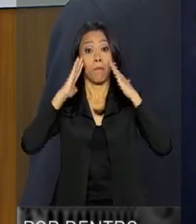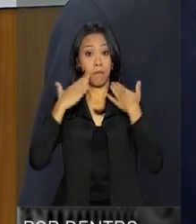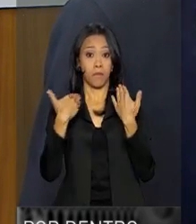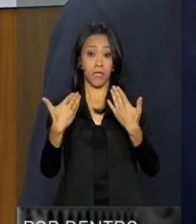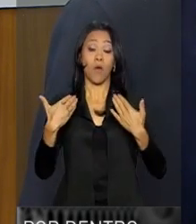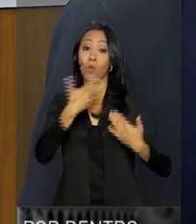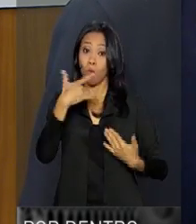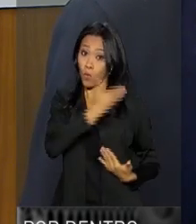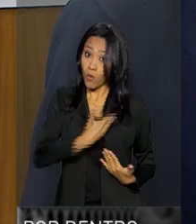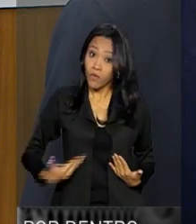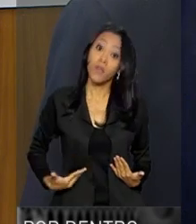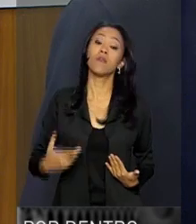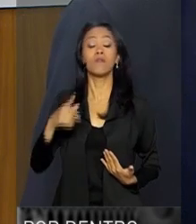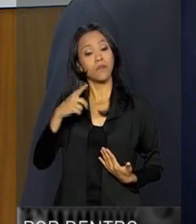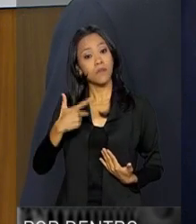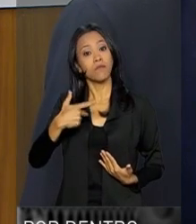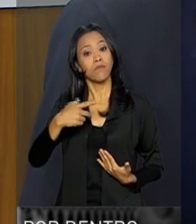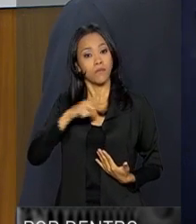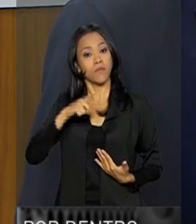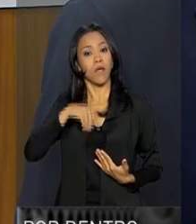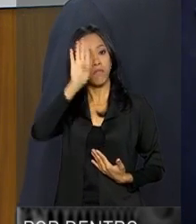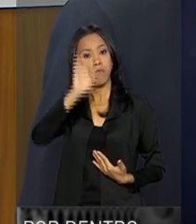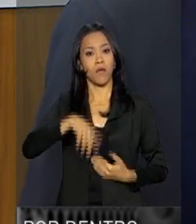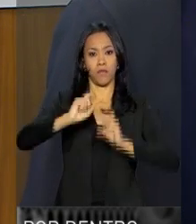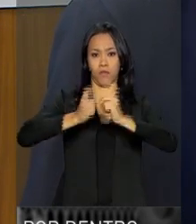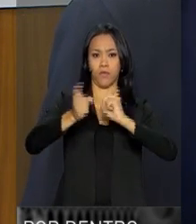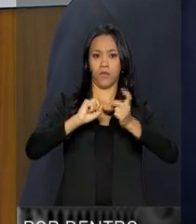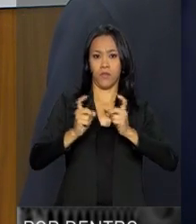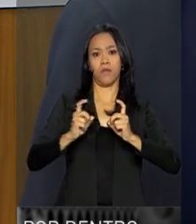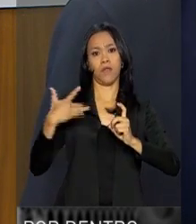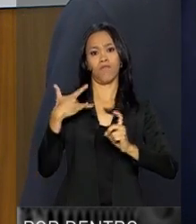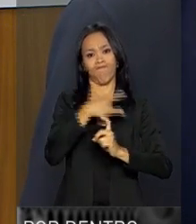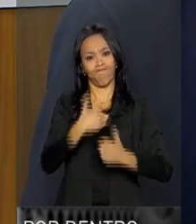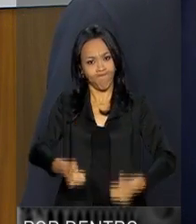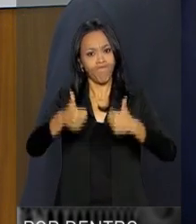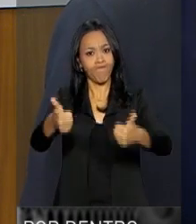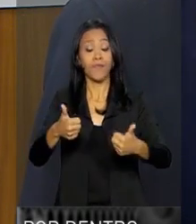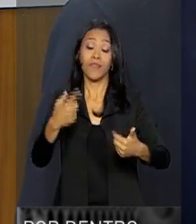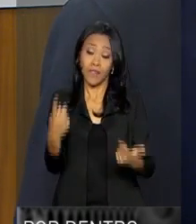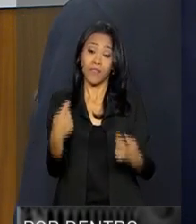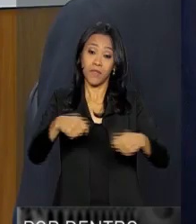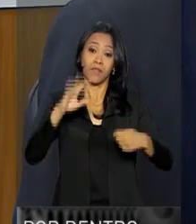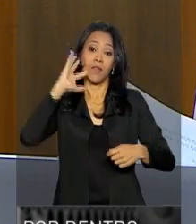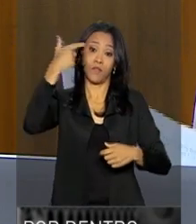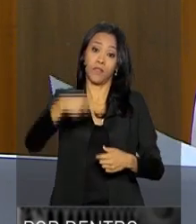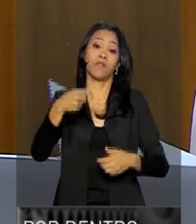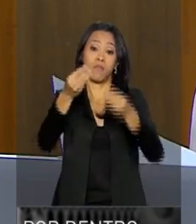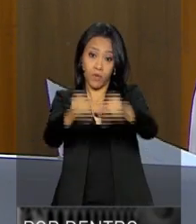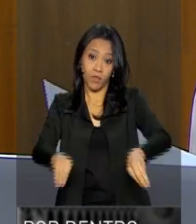é preciso que a gente atacar esse problema do déficit da previdência que vem prejudicando as contas públicas